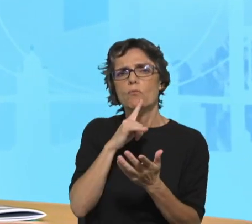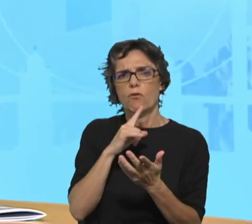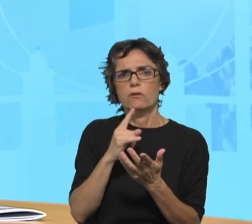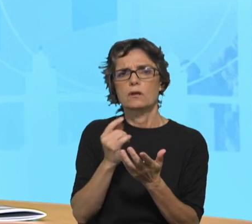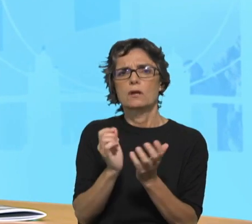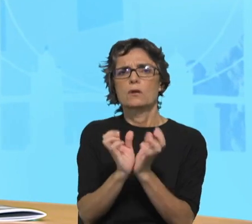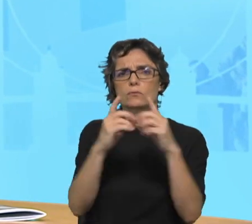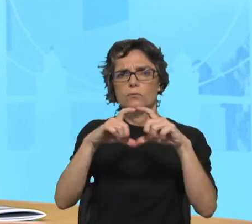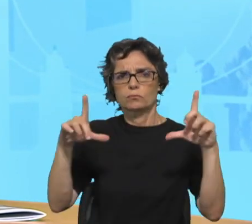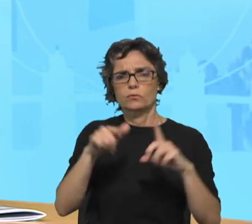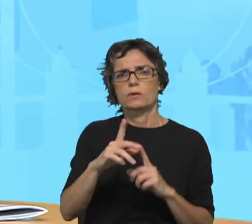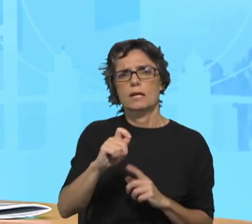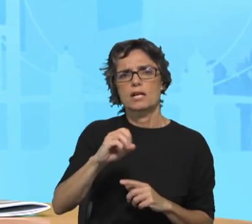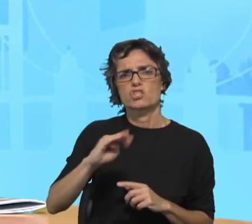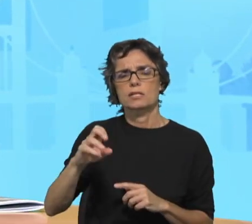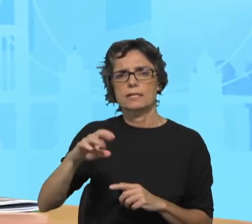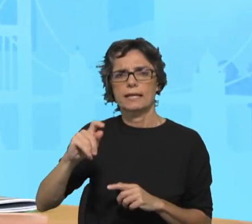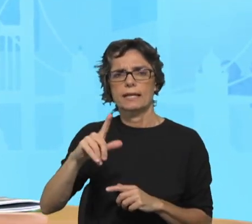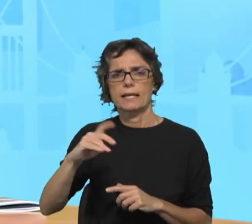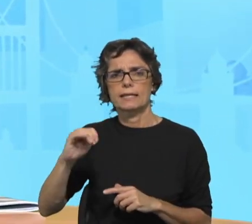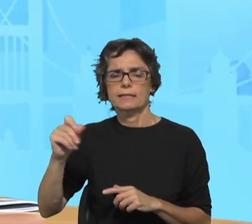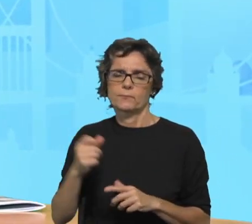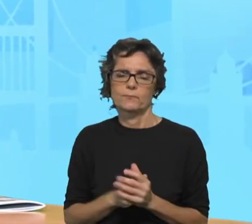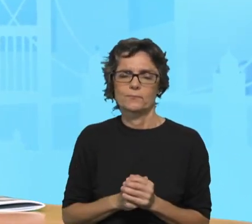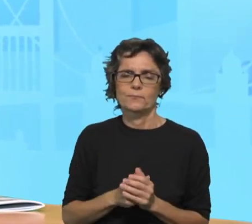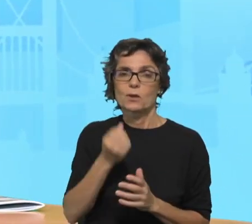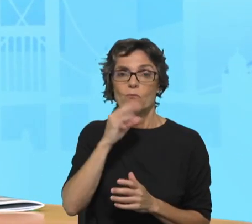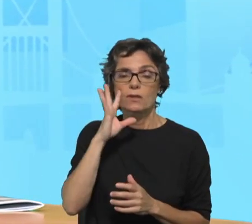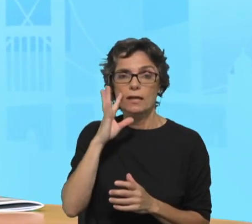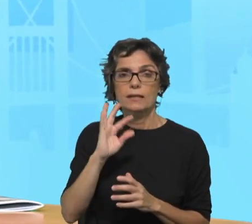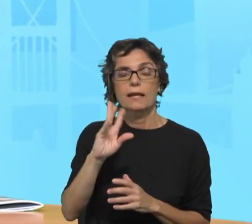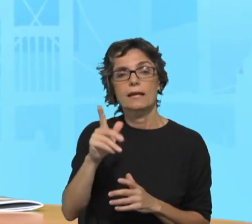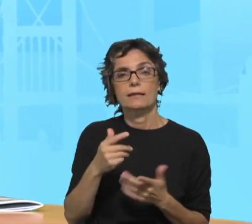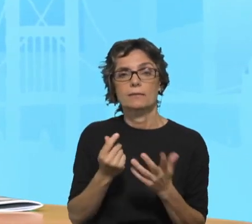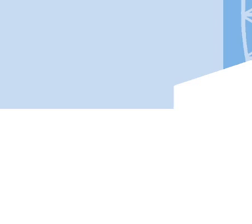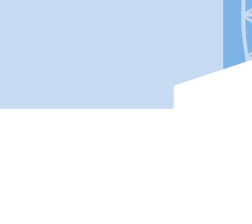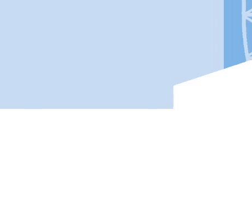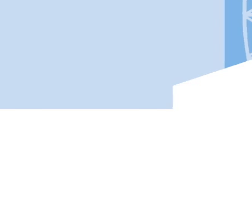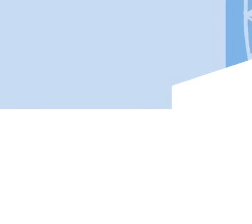portal da Agência Eclésia. Desejo-lhe uma ótima tarde e até amanhã, se os quiser.